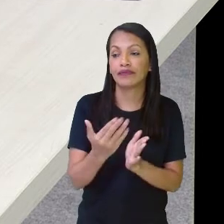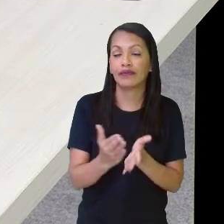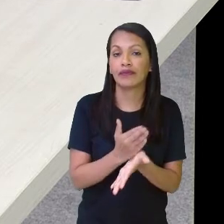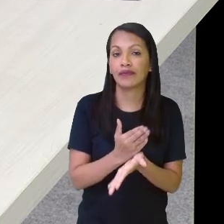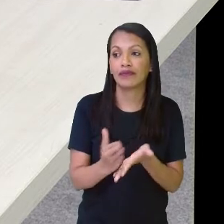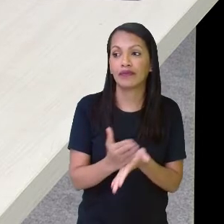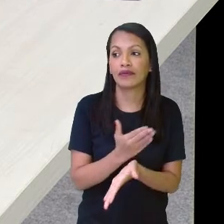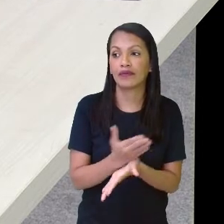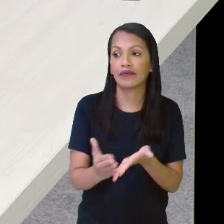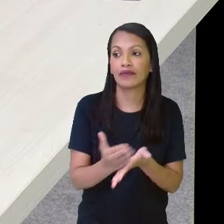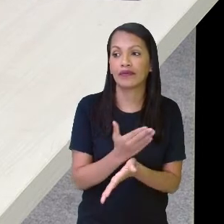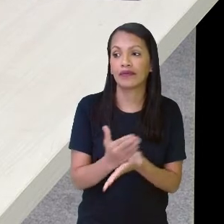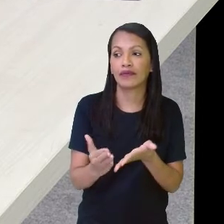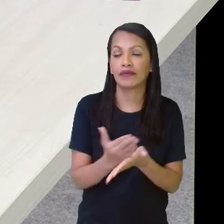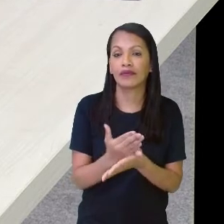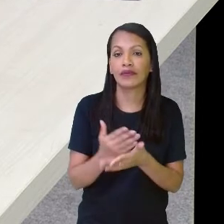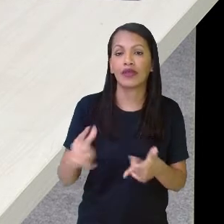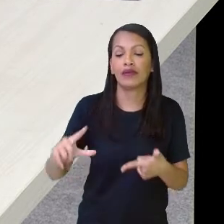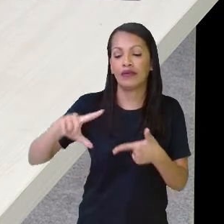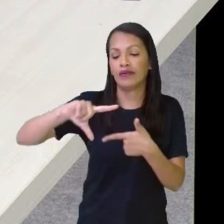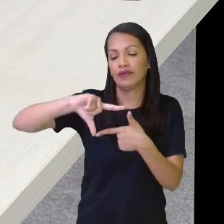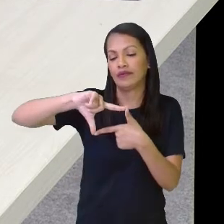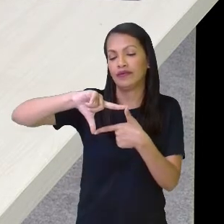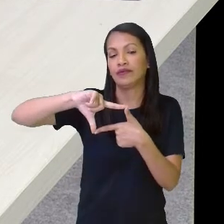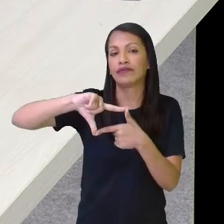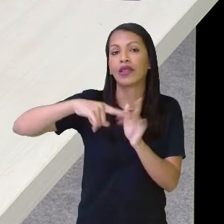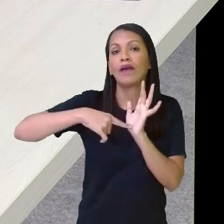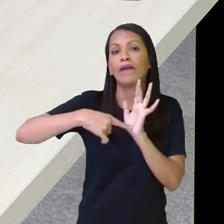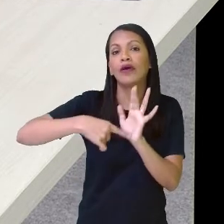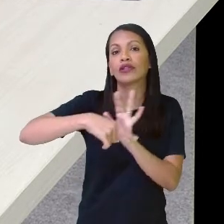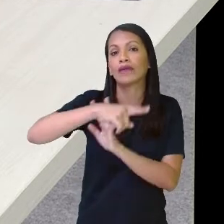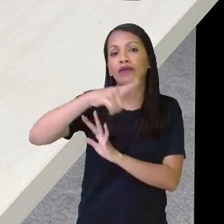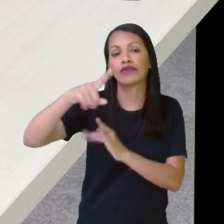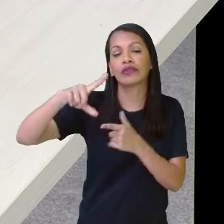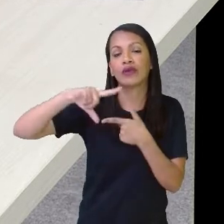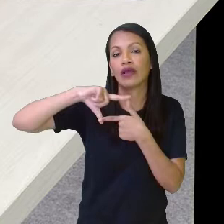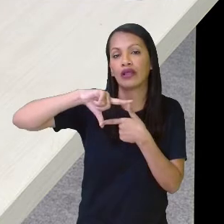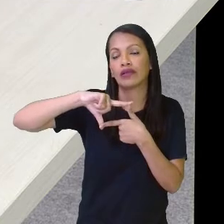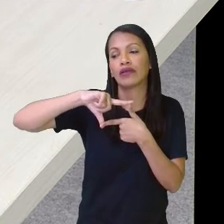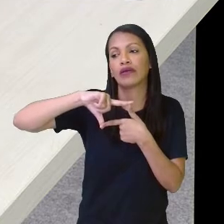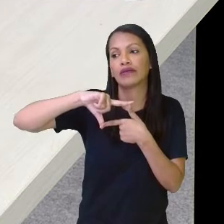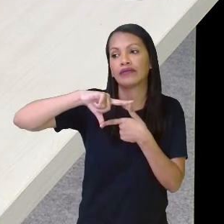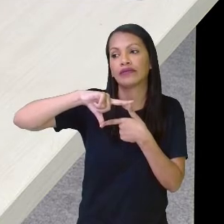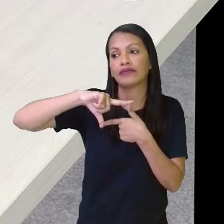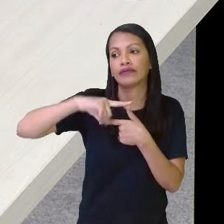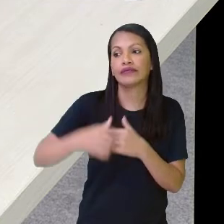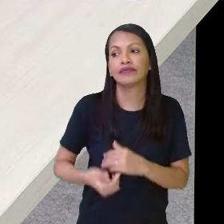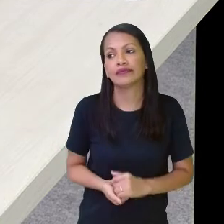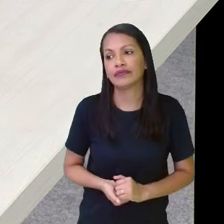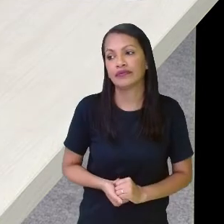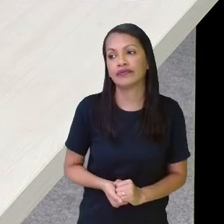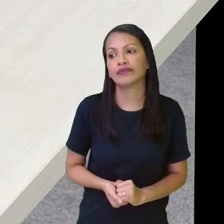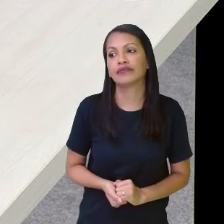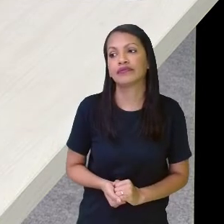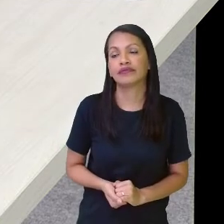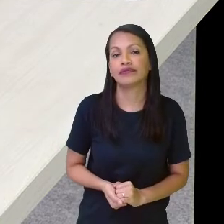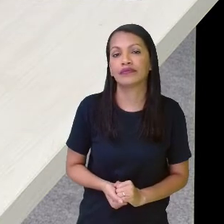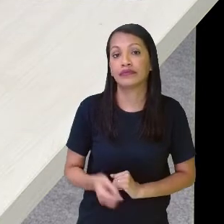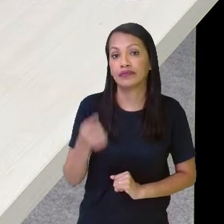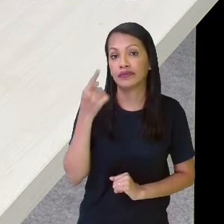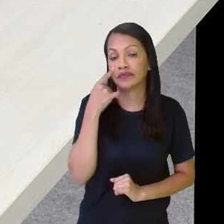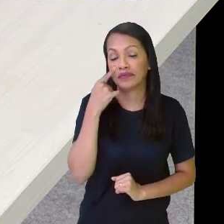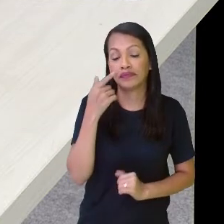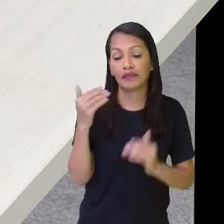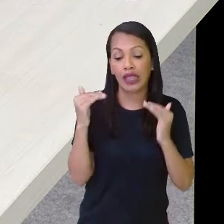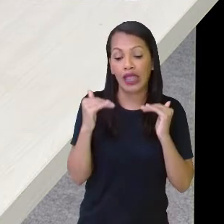alguns retângulos. Então, vou mostrar para vocês aqui. Então, nessa parte de baixo da imagem